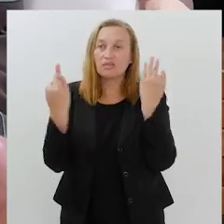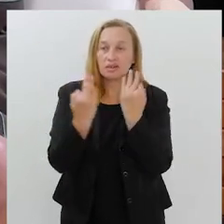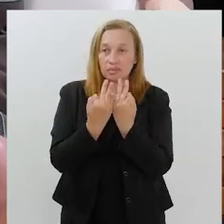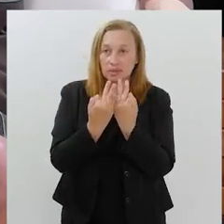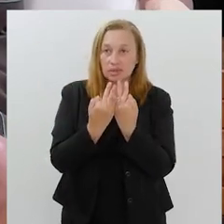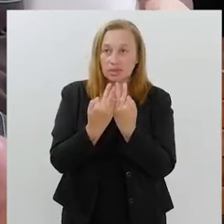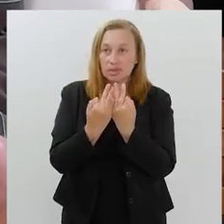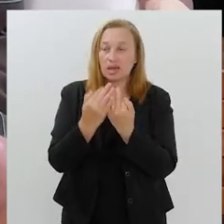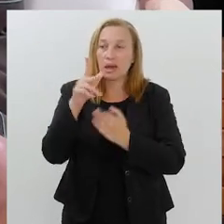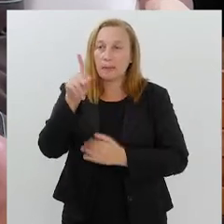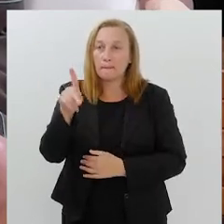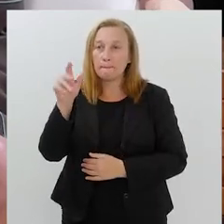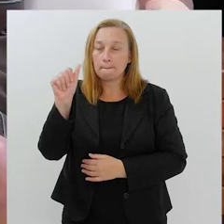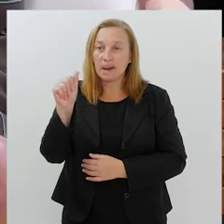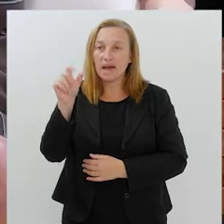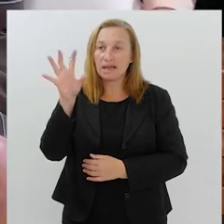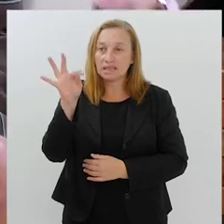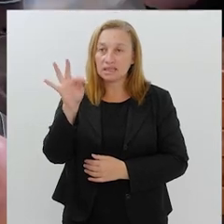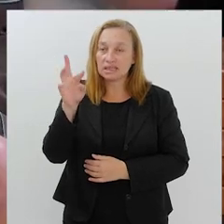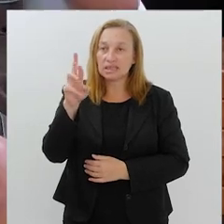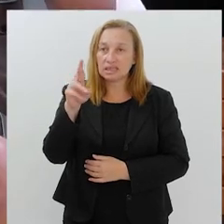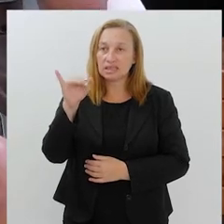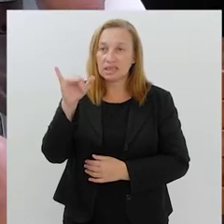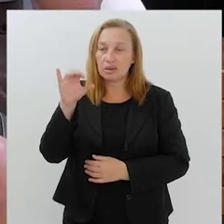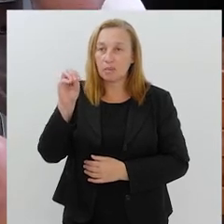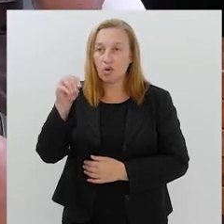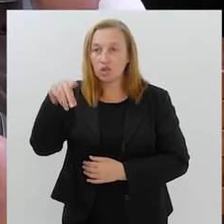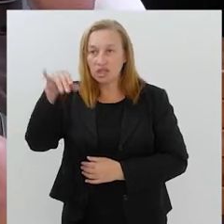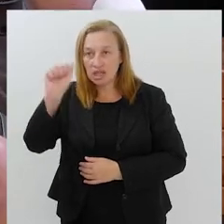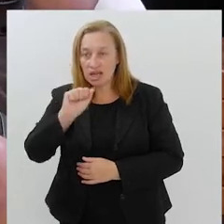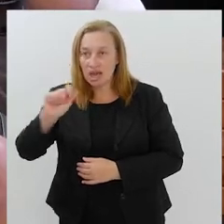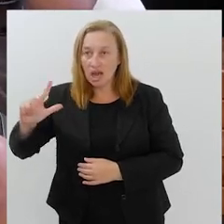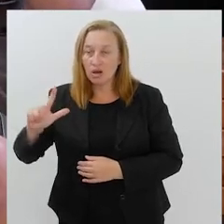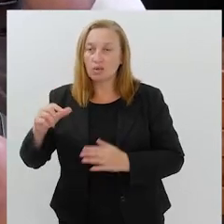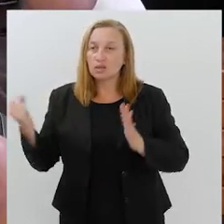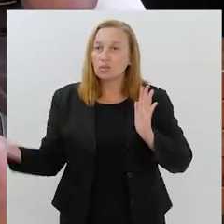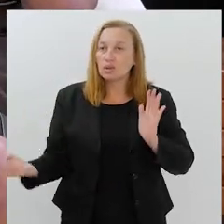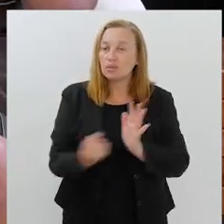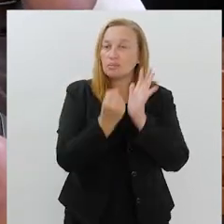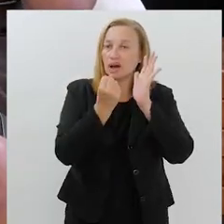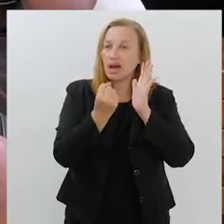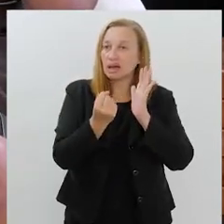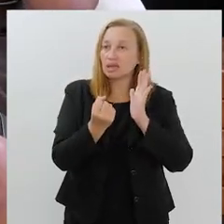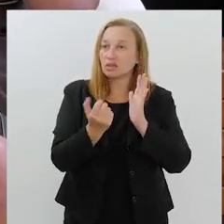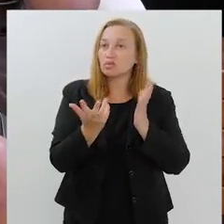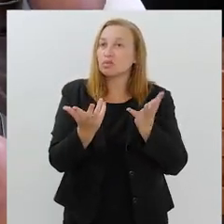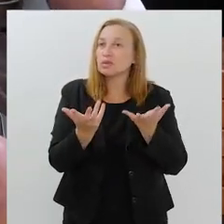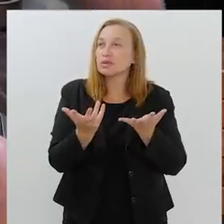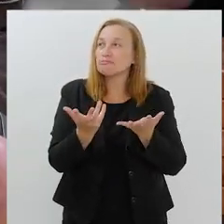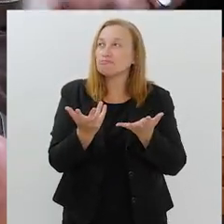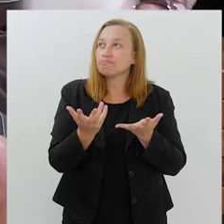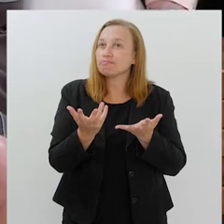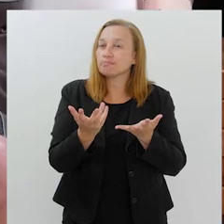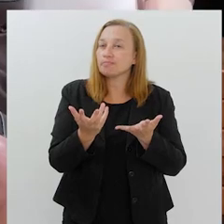familía e patrimoniais e como isso tem um impacto na